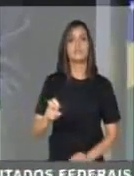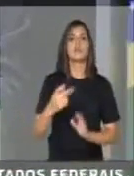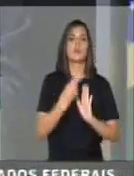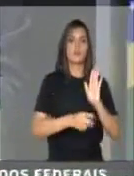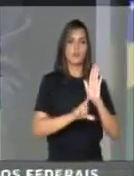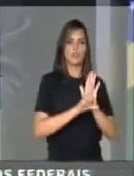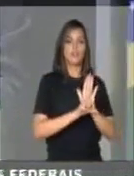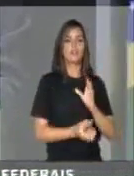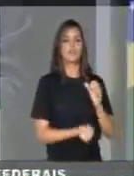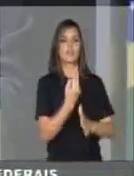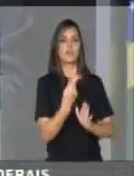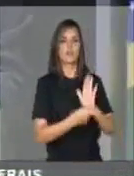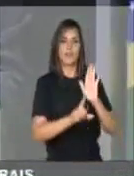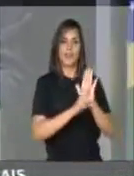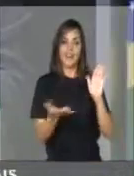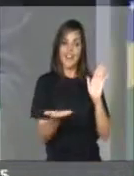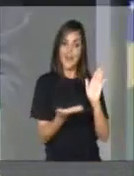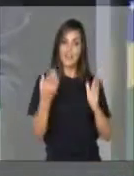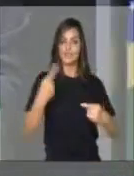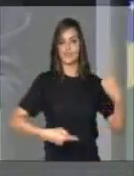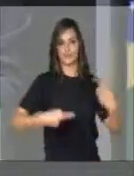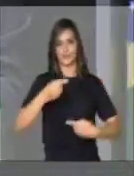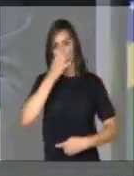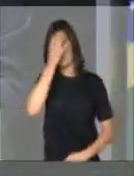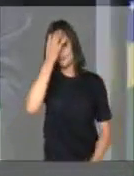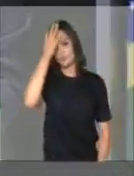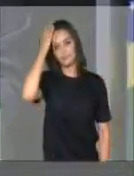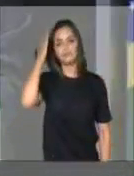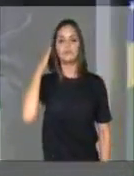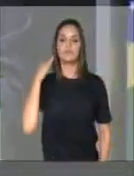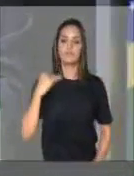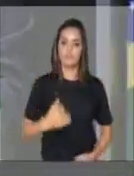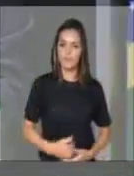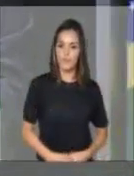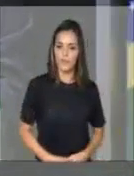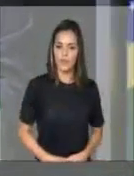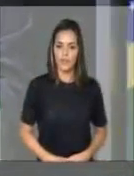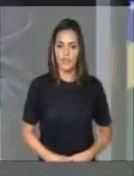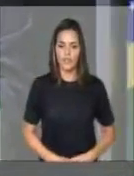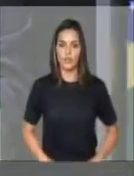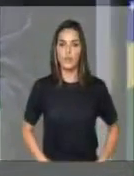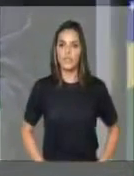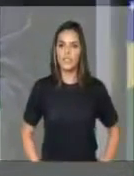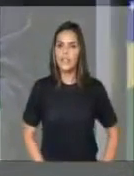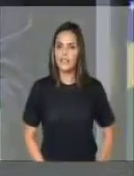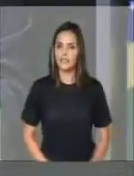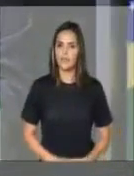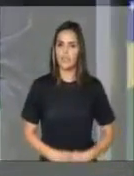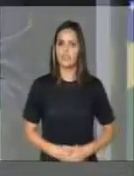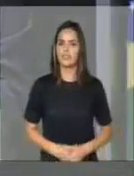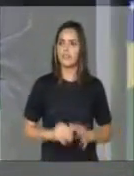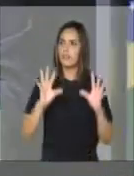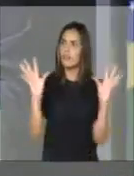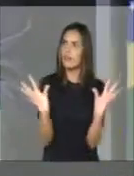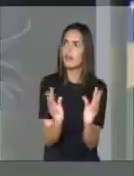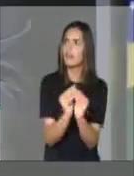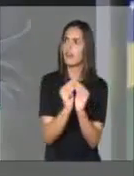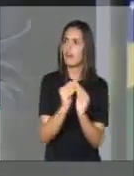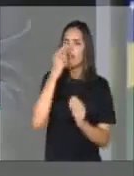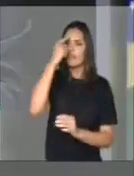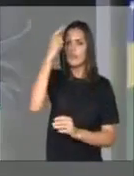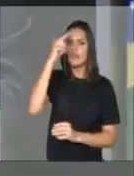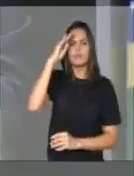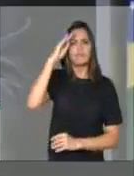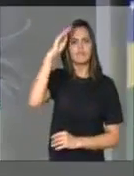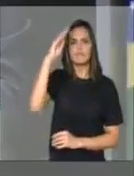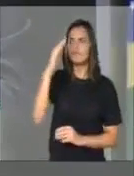nos termos de um projeto que deu origem ao PL, ora sob exame. À luz desse breve histórico, compreende-se com clareza aquilo que, em síntese, constitui a